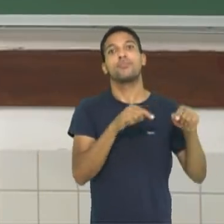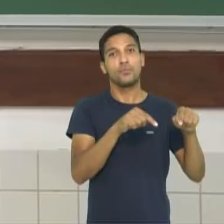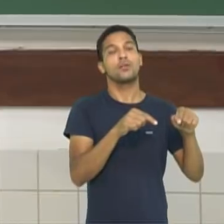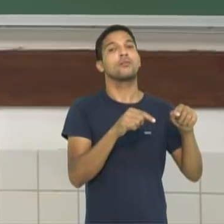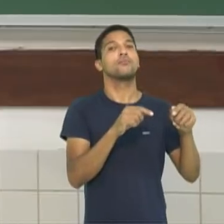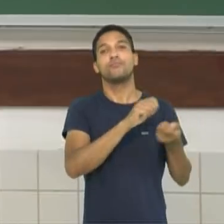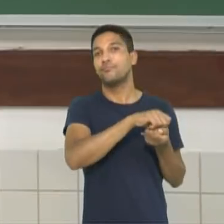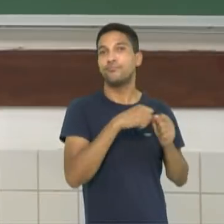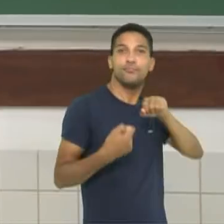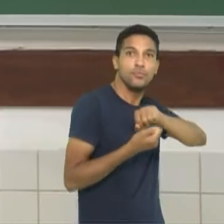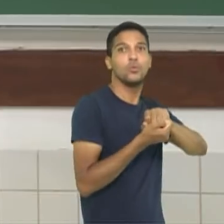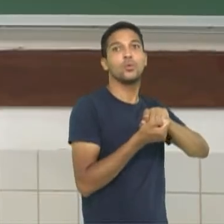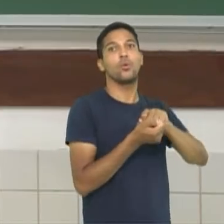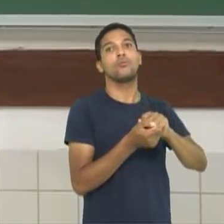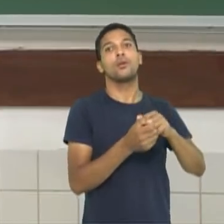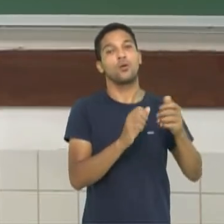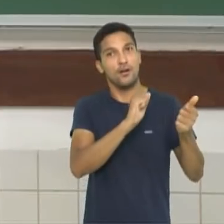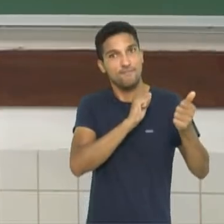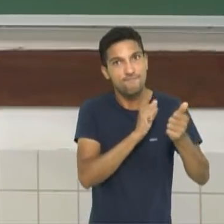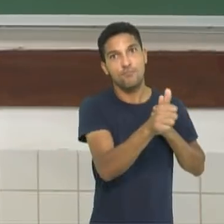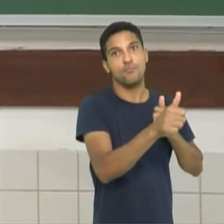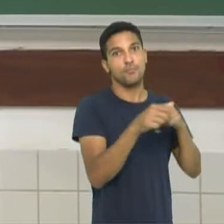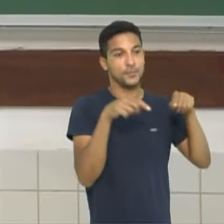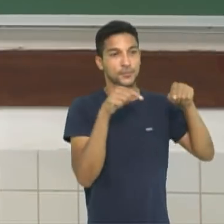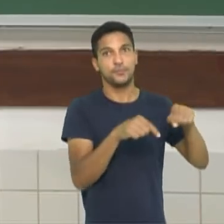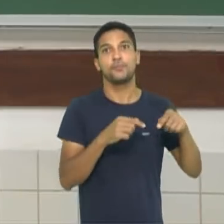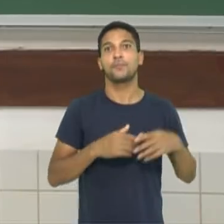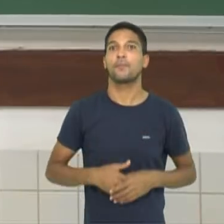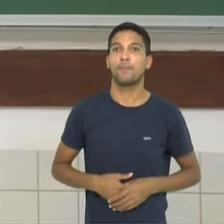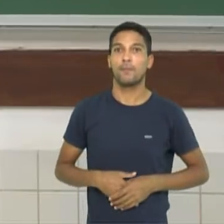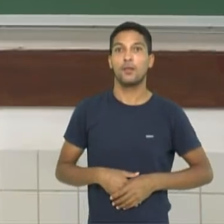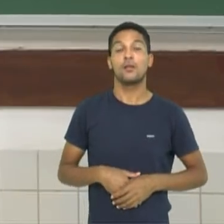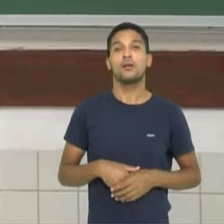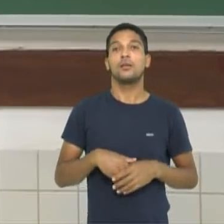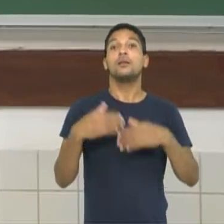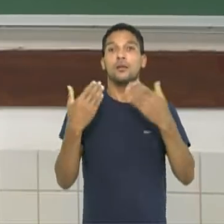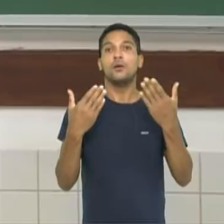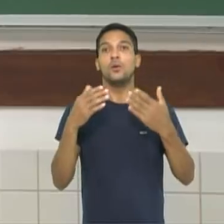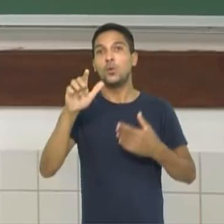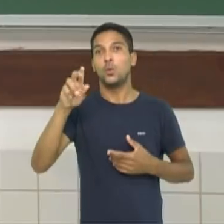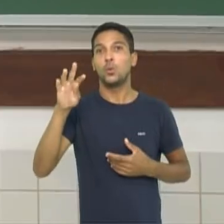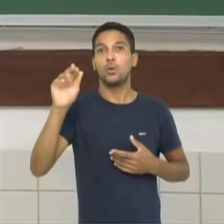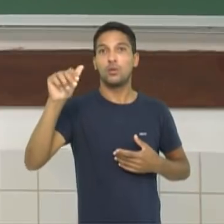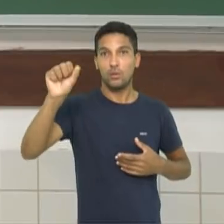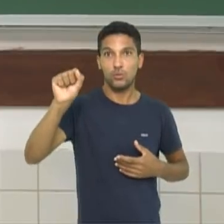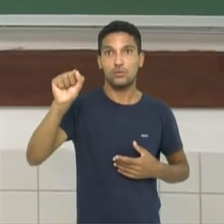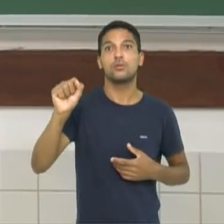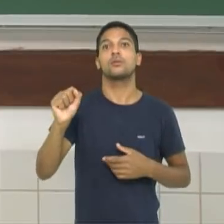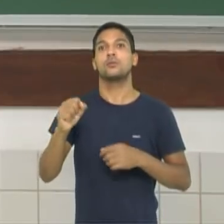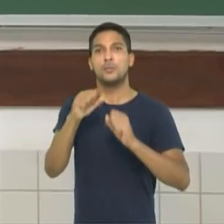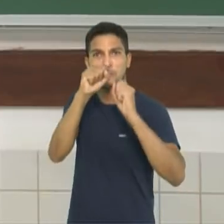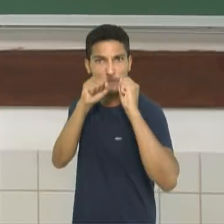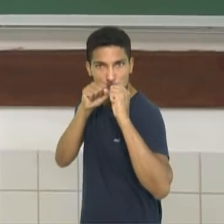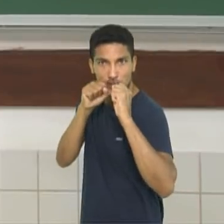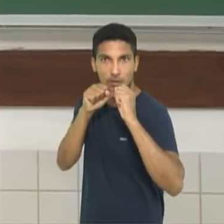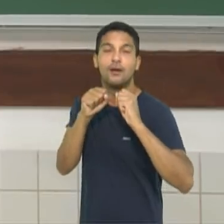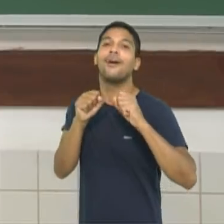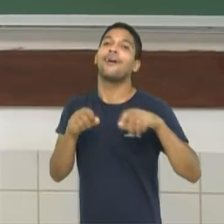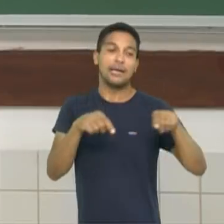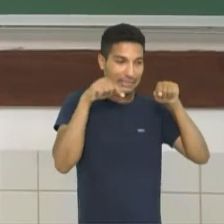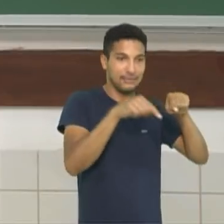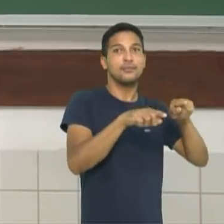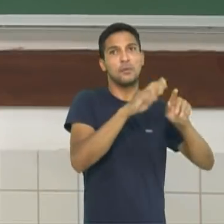de servir de proteção para um povo, para uma cidade. Essa era a ideia inicial. Só que com